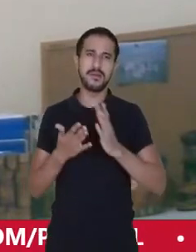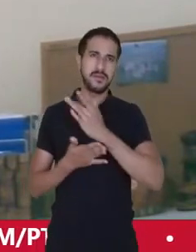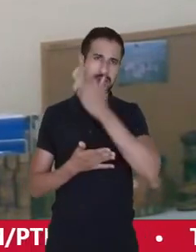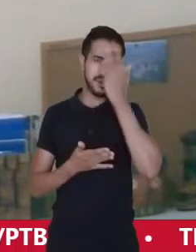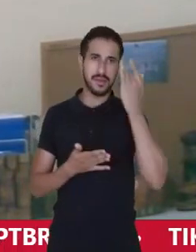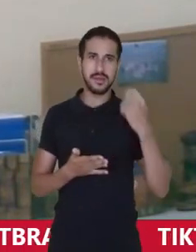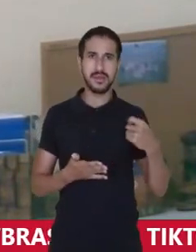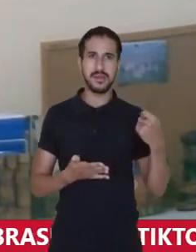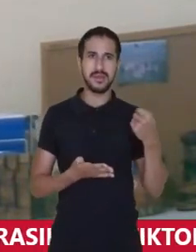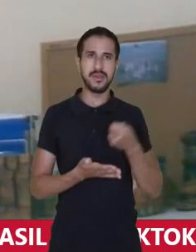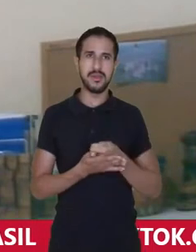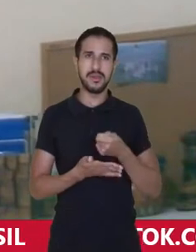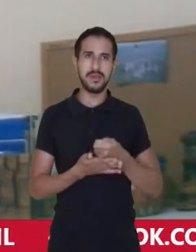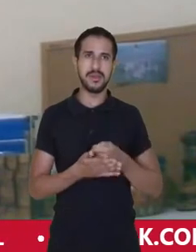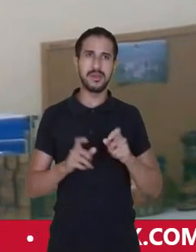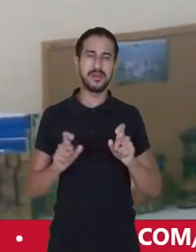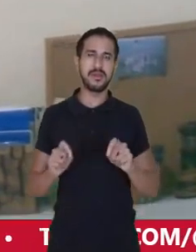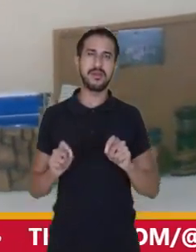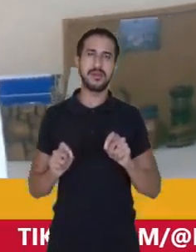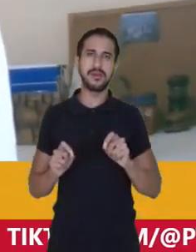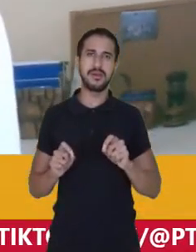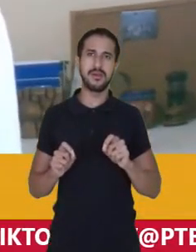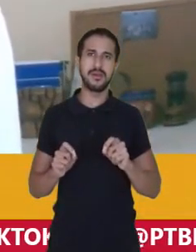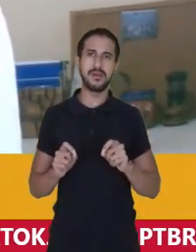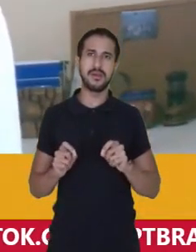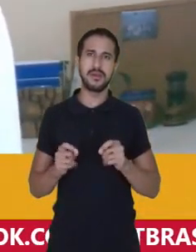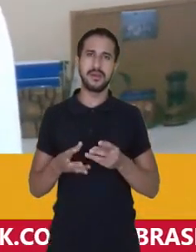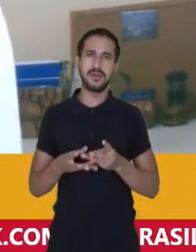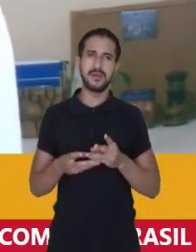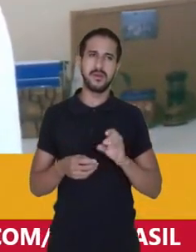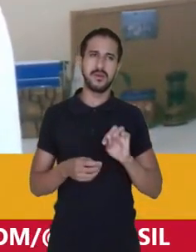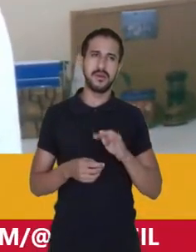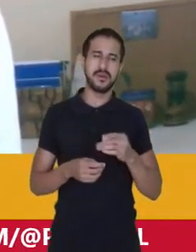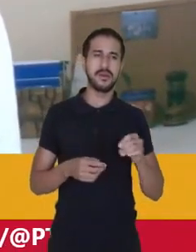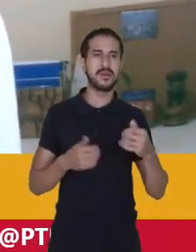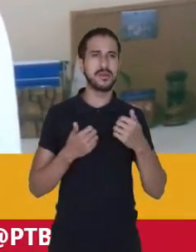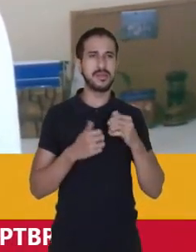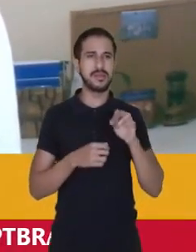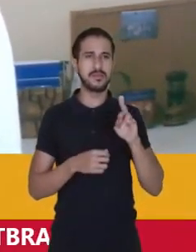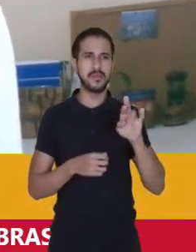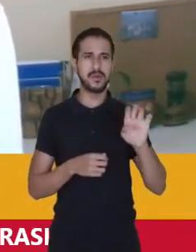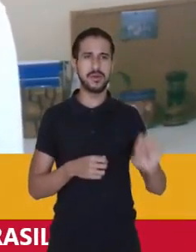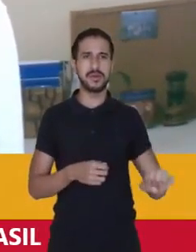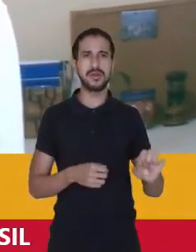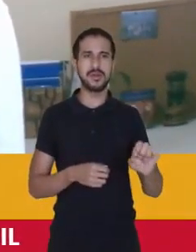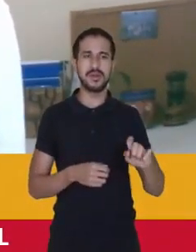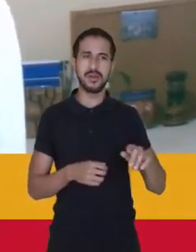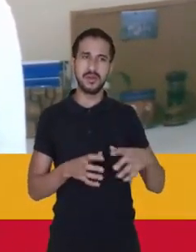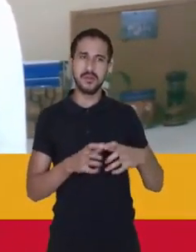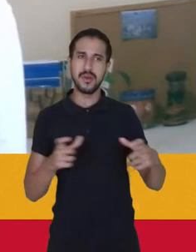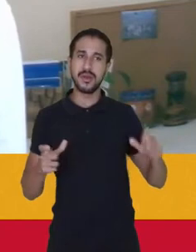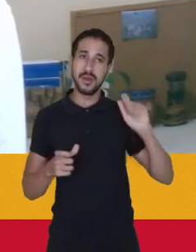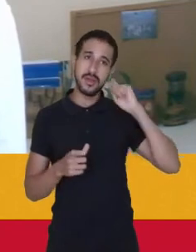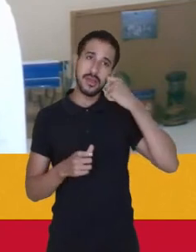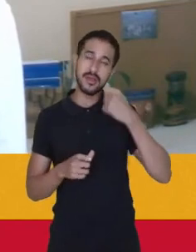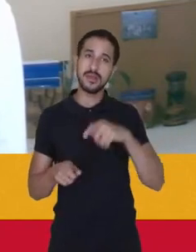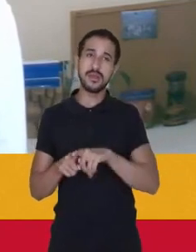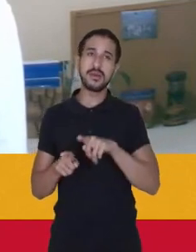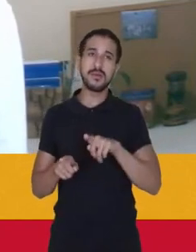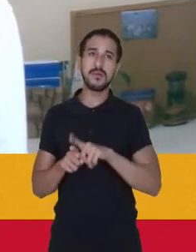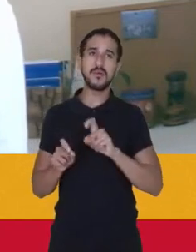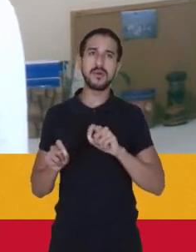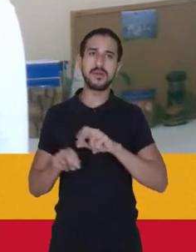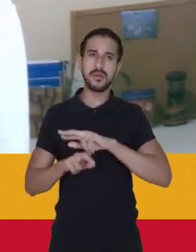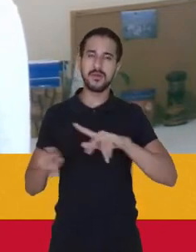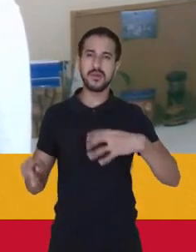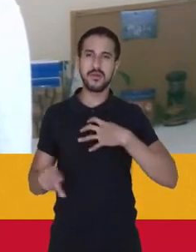se expor às condições de contaminação em transporte são majoritariamente negros. O que a gente tem, por outro lado, são